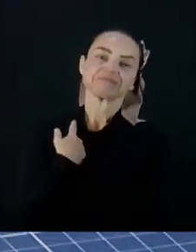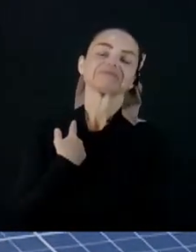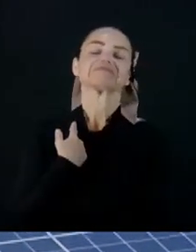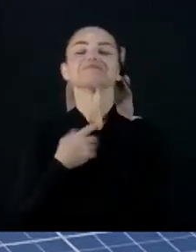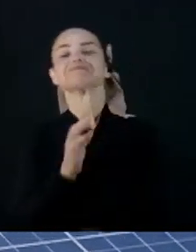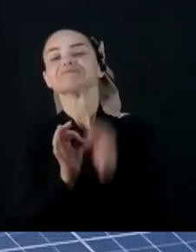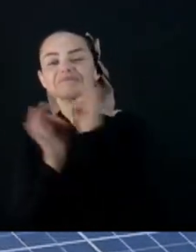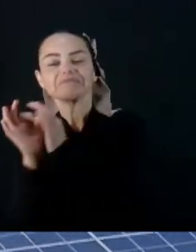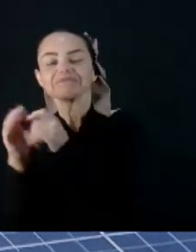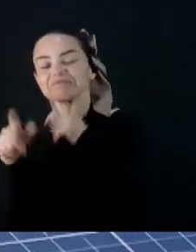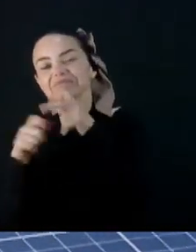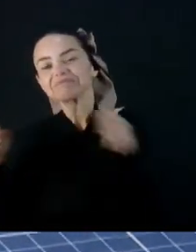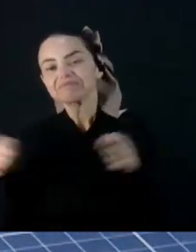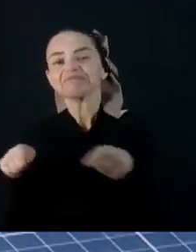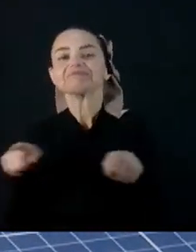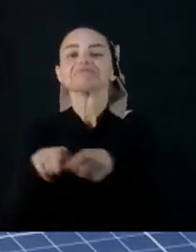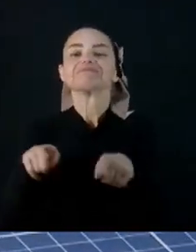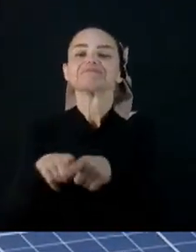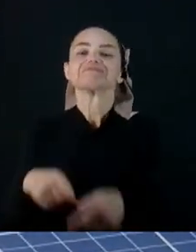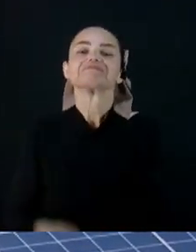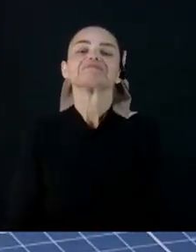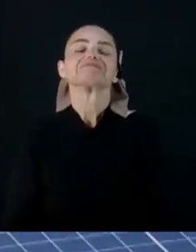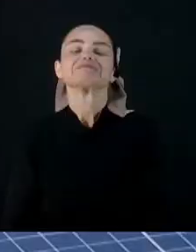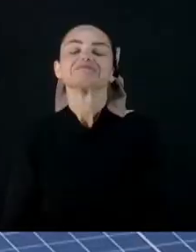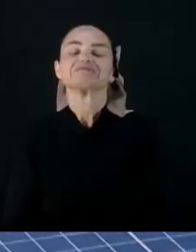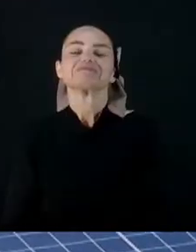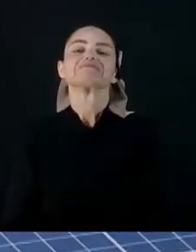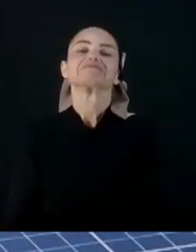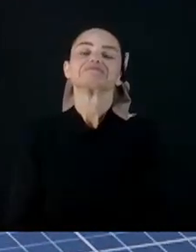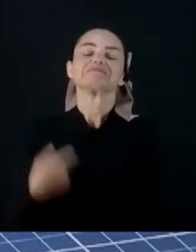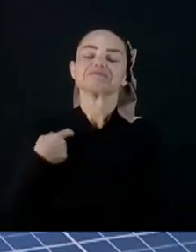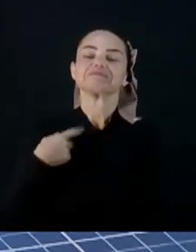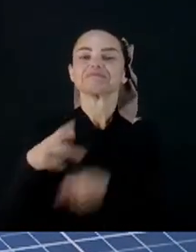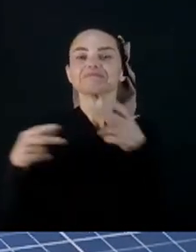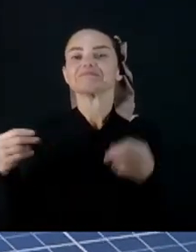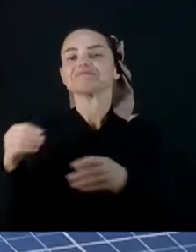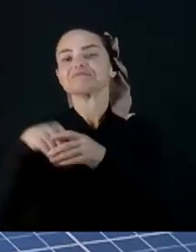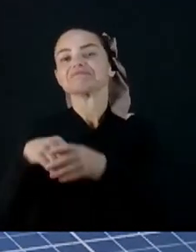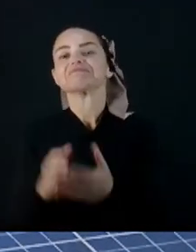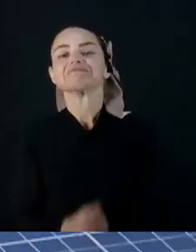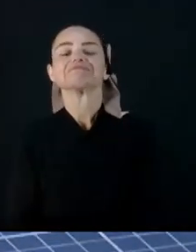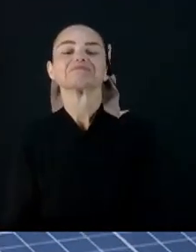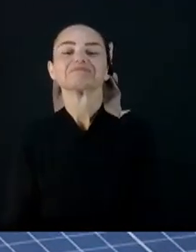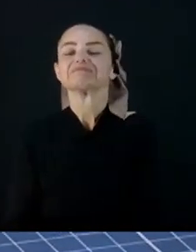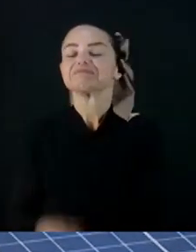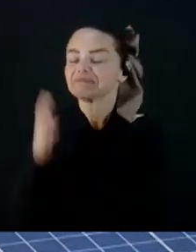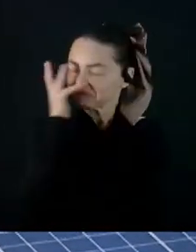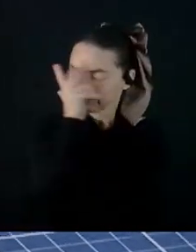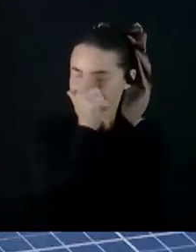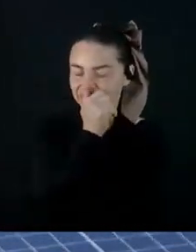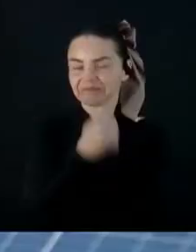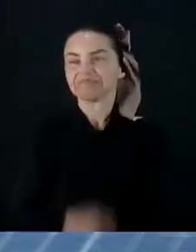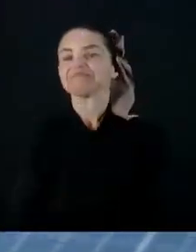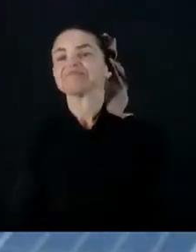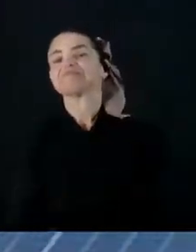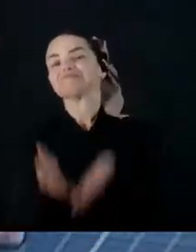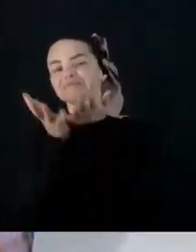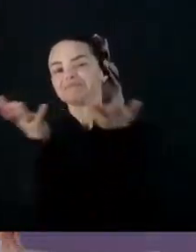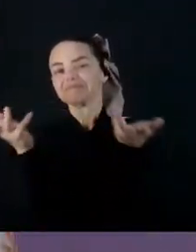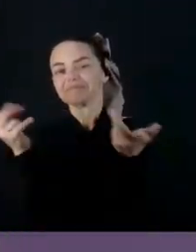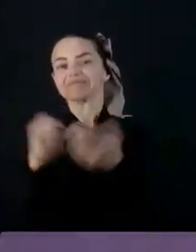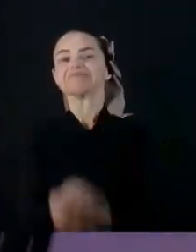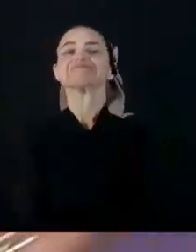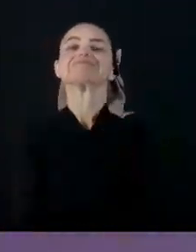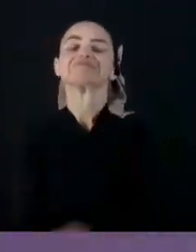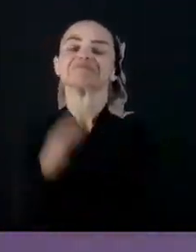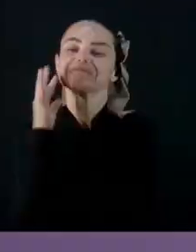lacinho também pra presentear. Põe o presente aqui dentro, é verdade. né? Fica lindo. aquele presente maravilhoso. Olha que gracinha que